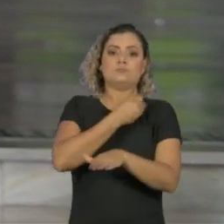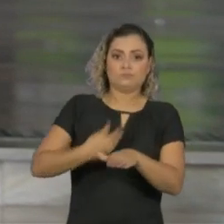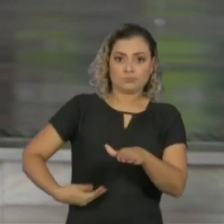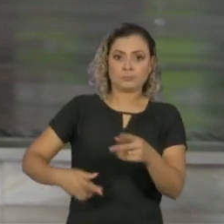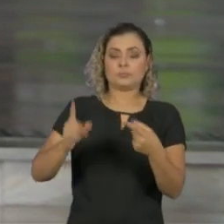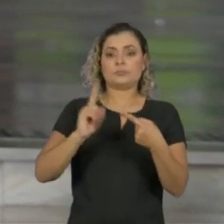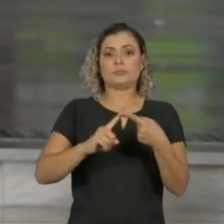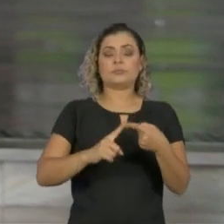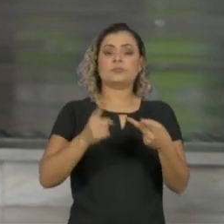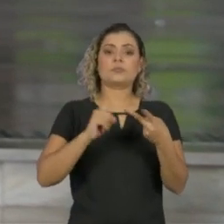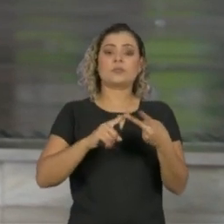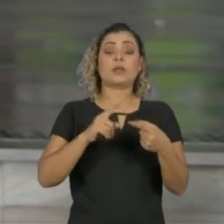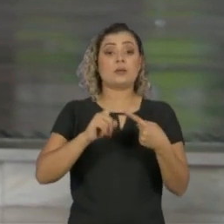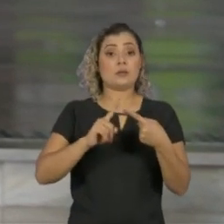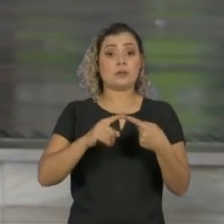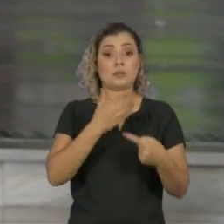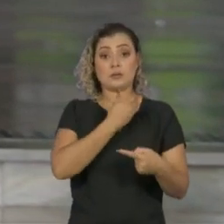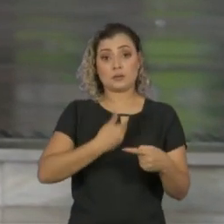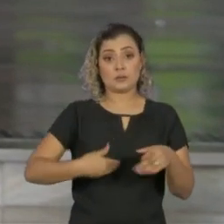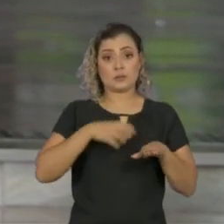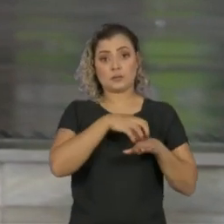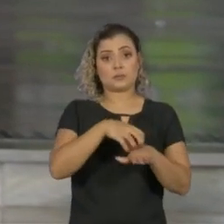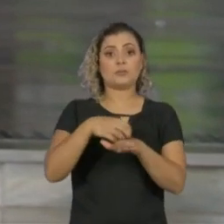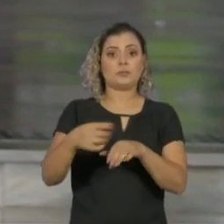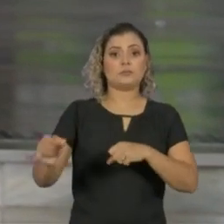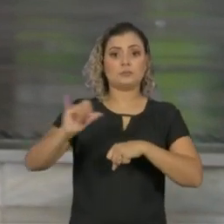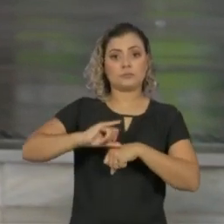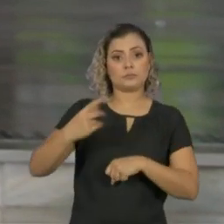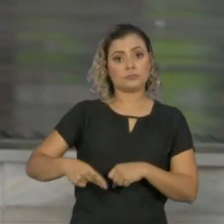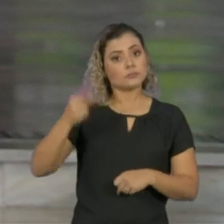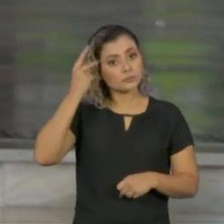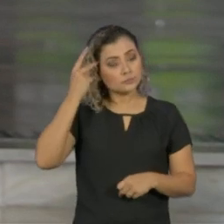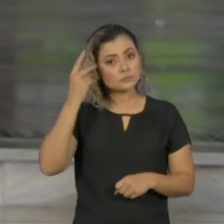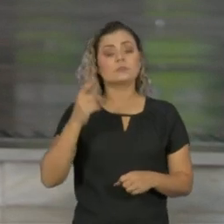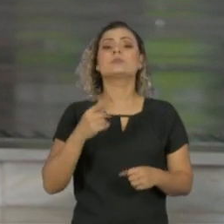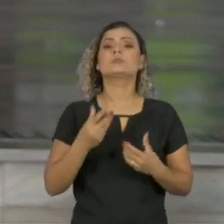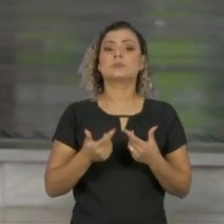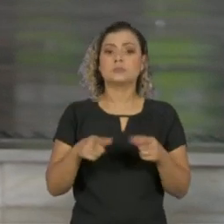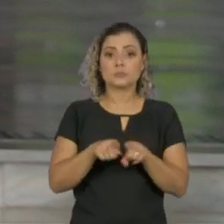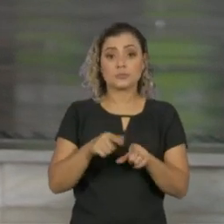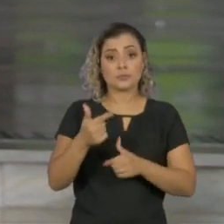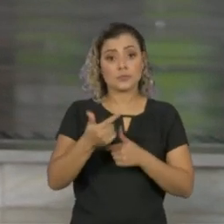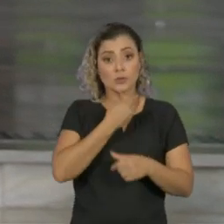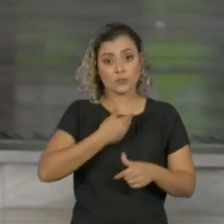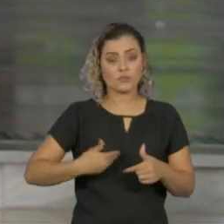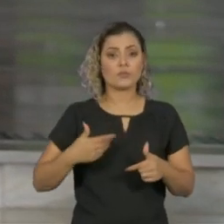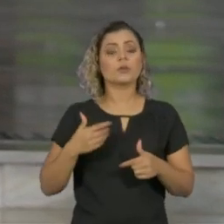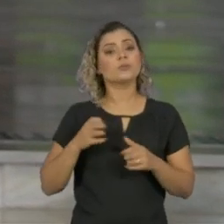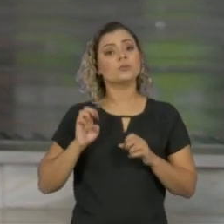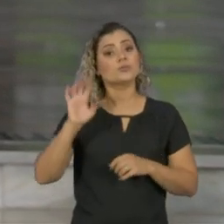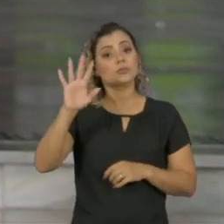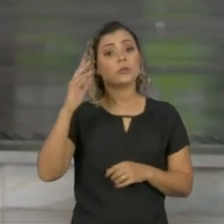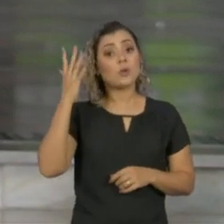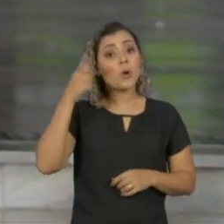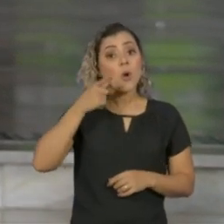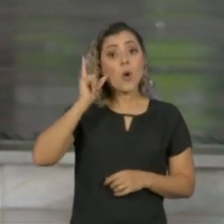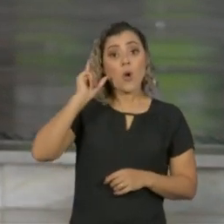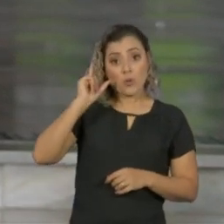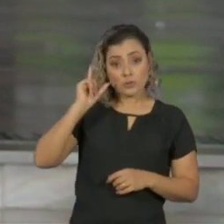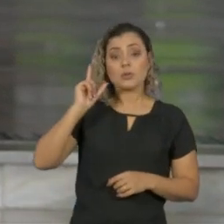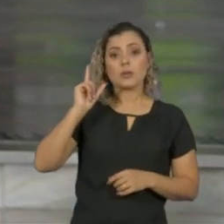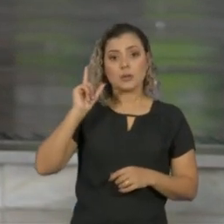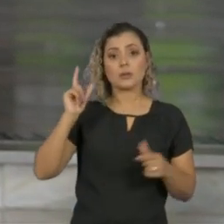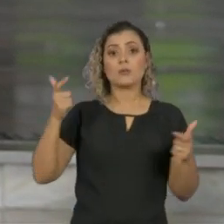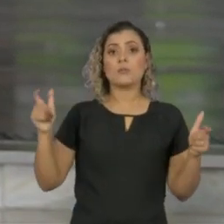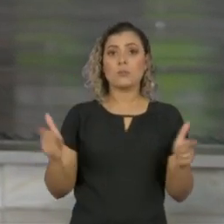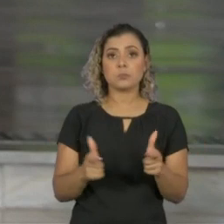logística. Transporte público na capital de São Paulo, nas áreas de atuação do governo do estado. Metrô, até ontem, dia 19/3,